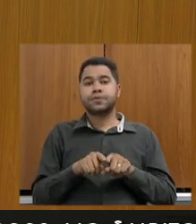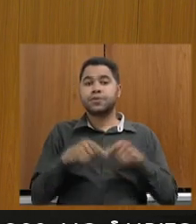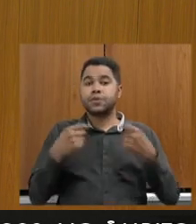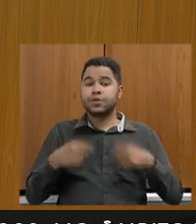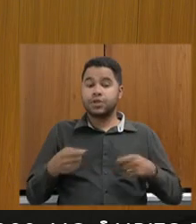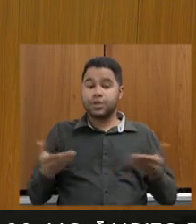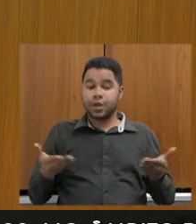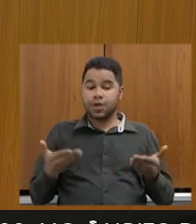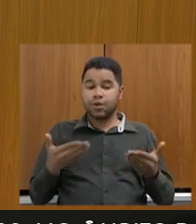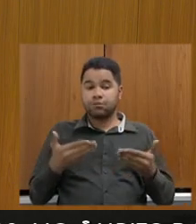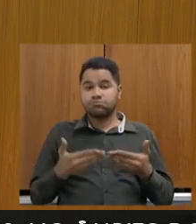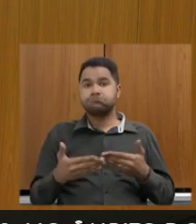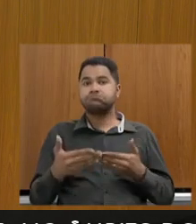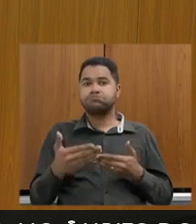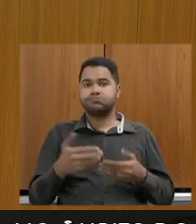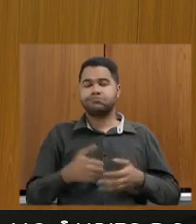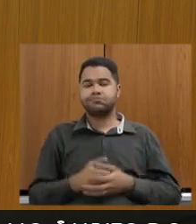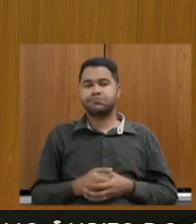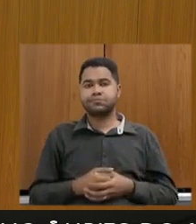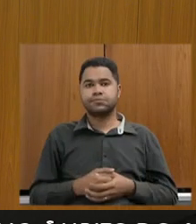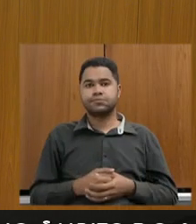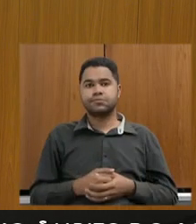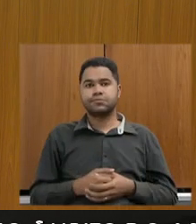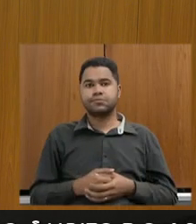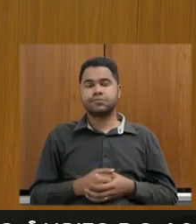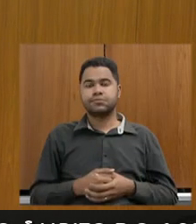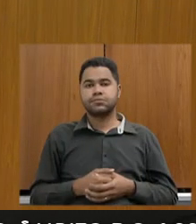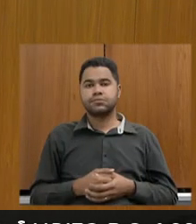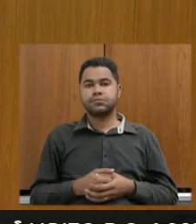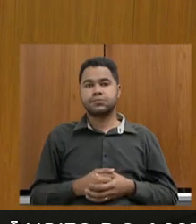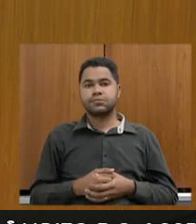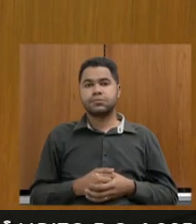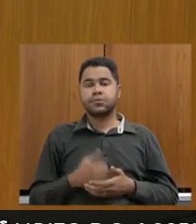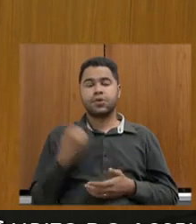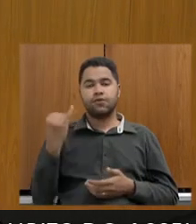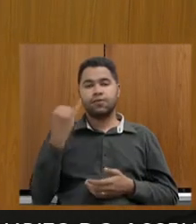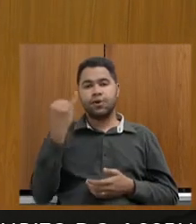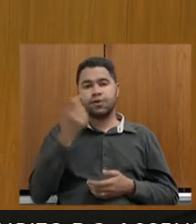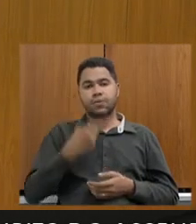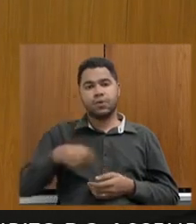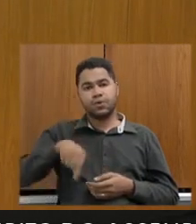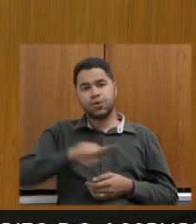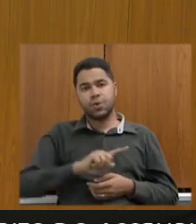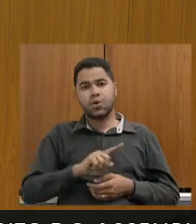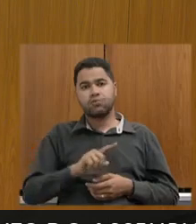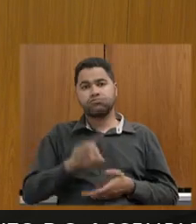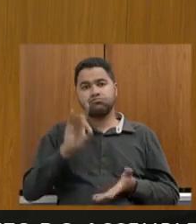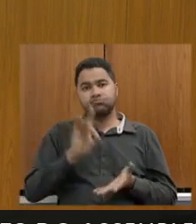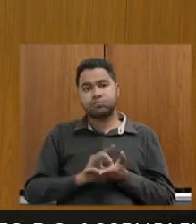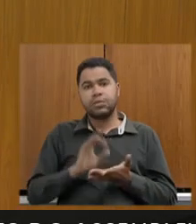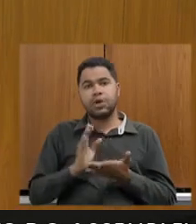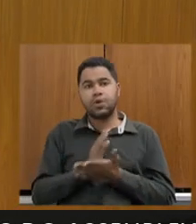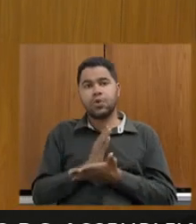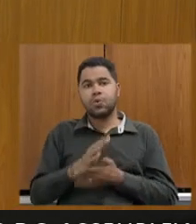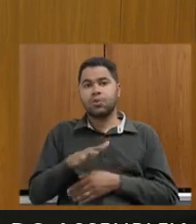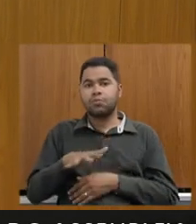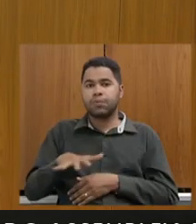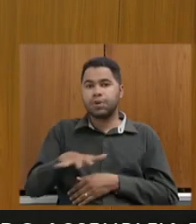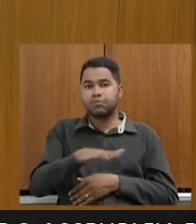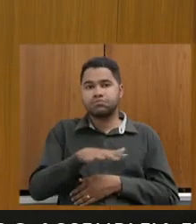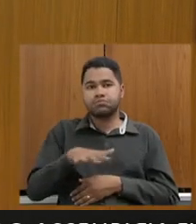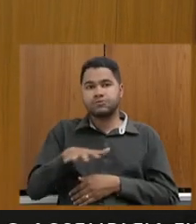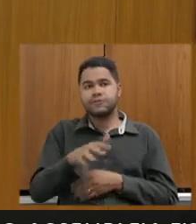ingressar agora ele vai ser de grande De grande valia para nós nós estamos realmente com algumas regiões